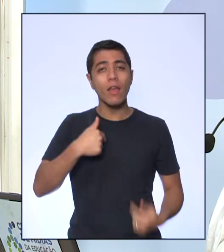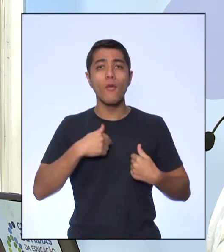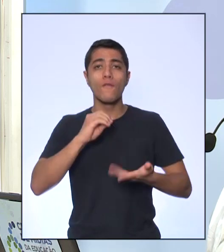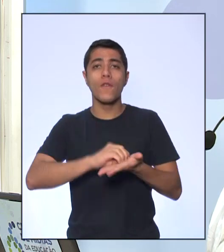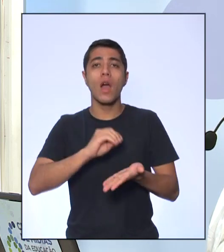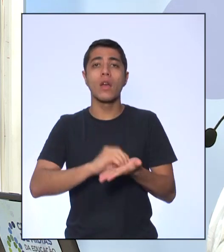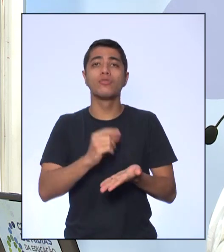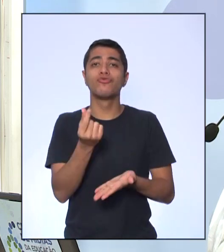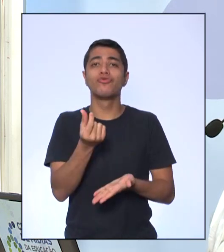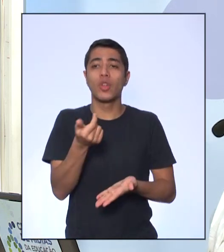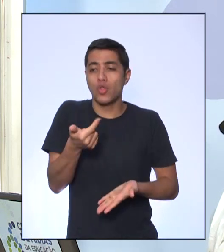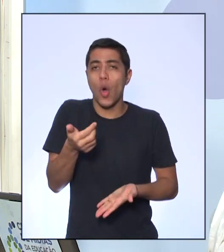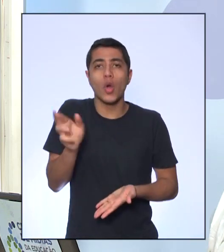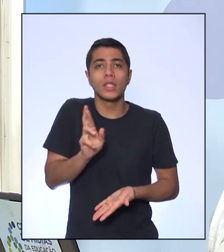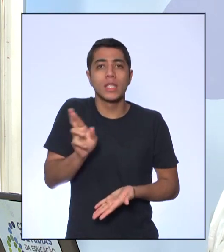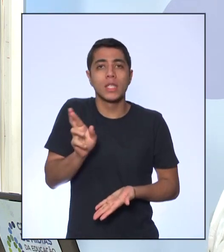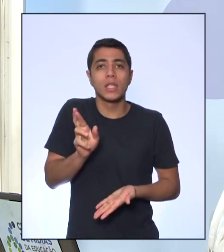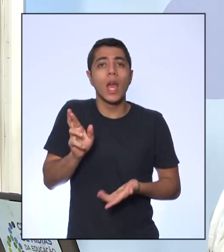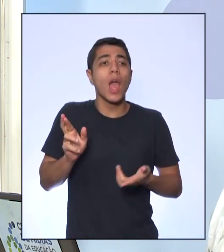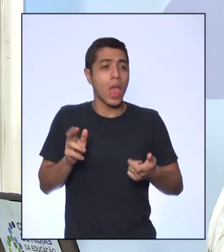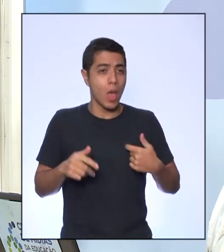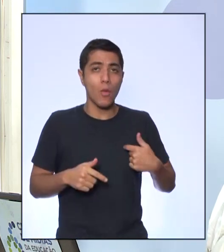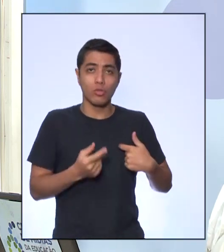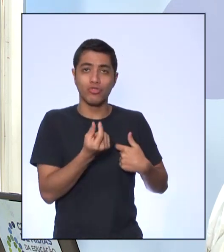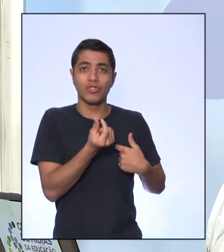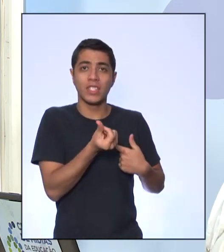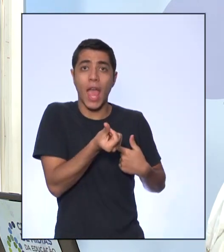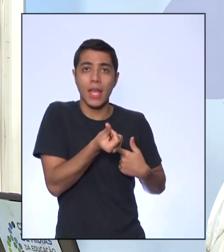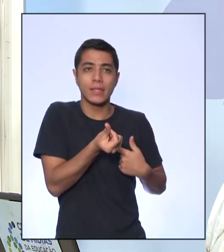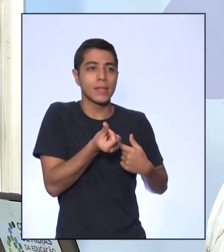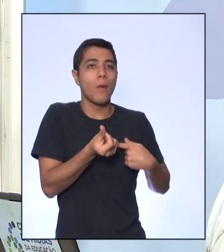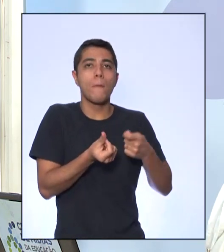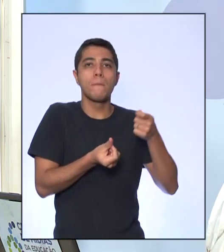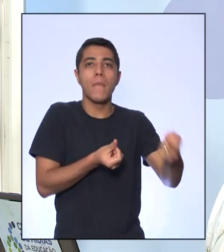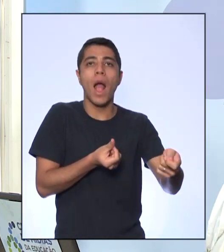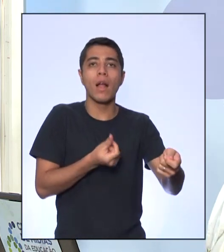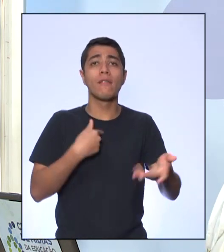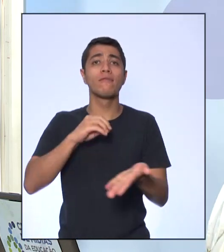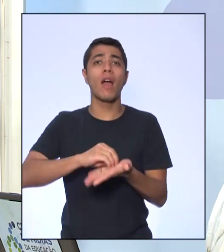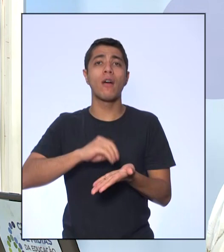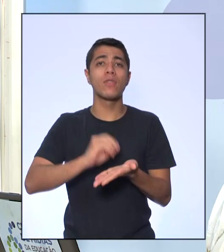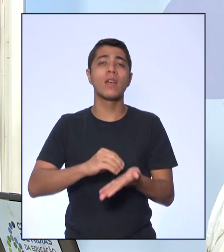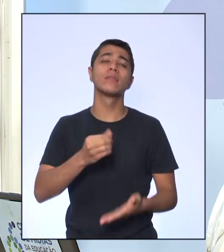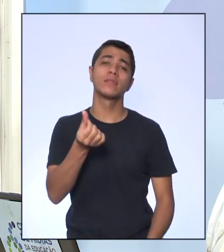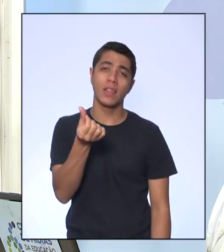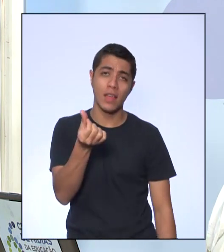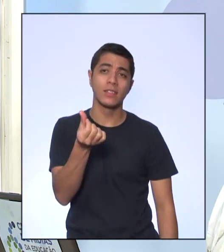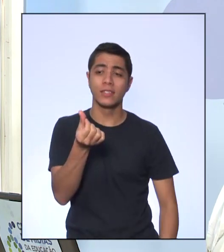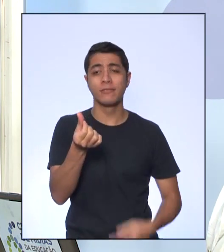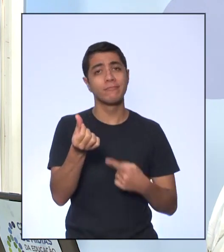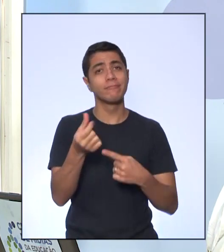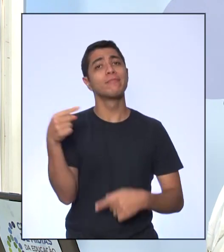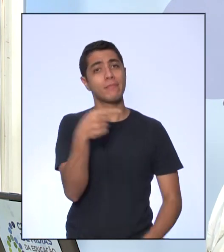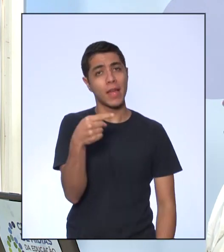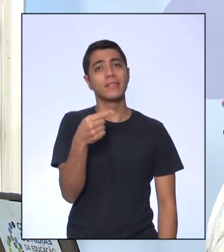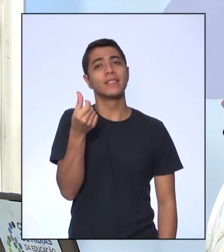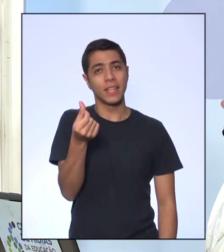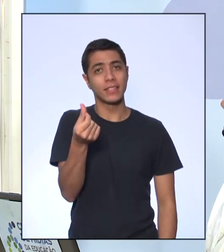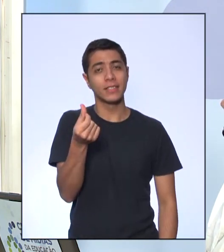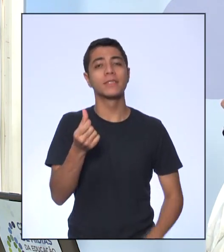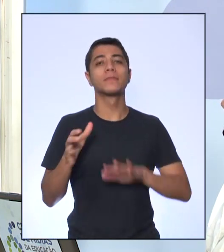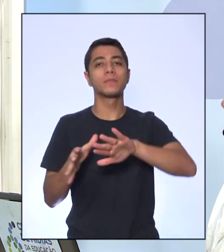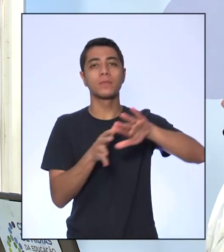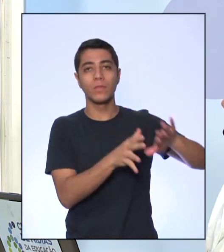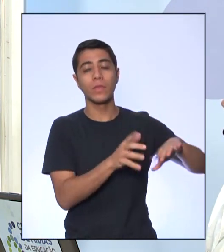eu continuo devendo 6, né? Beleza. Vou para o outro aqui, regra de sinal, ó. Então, mais com menos dá menos,